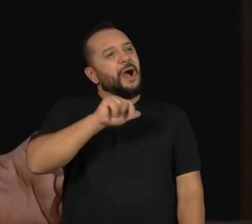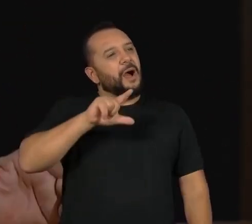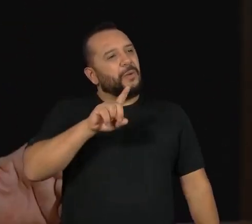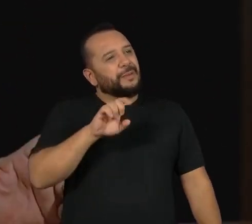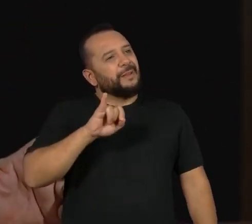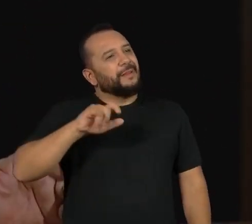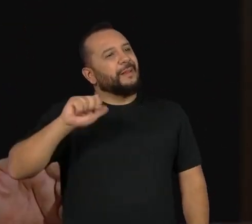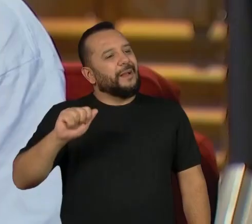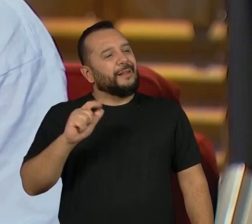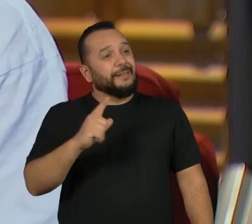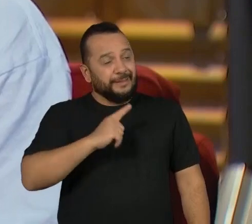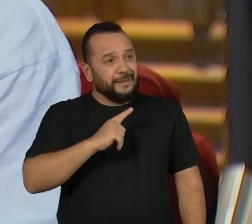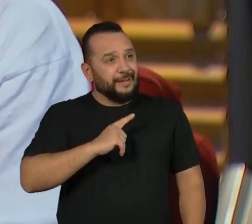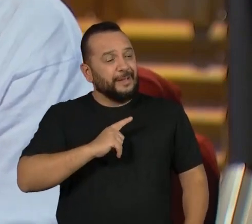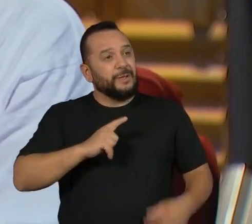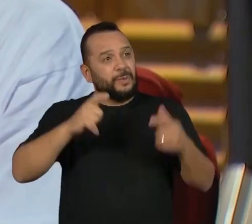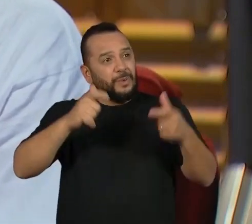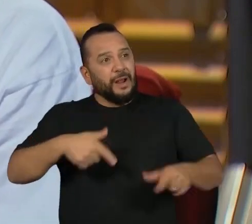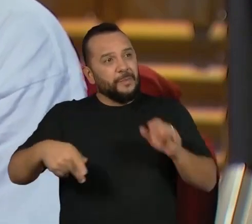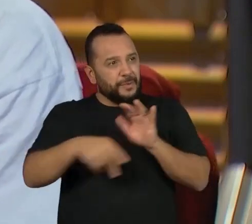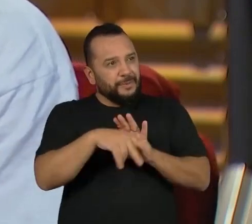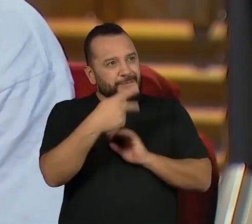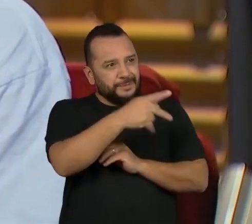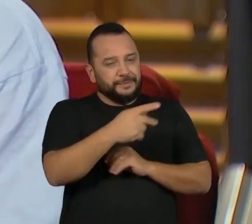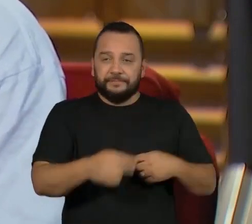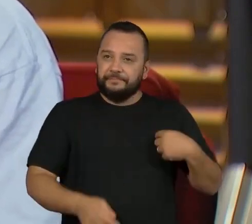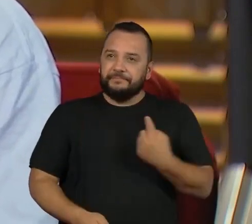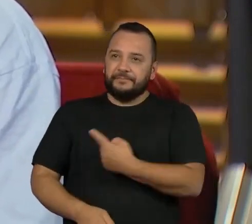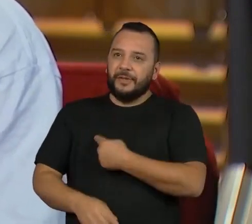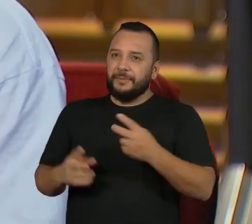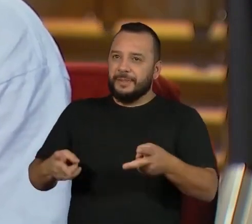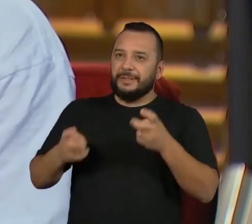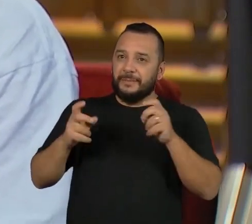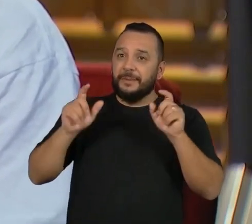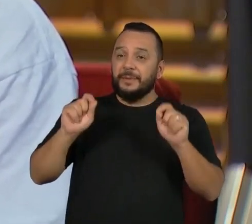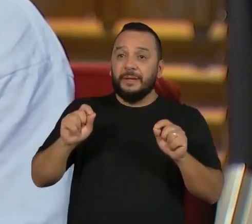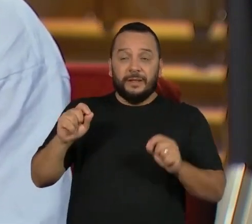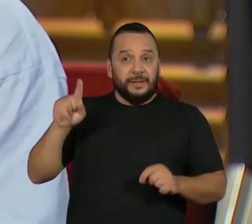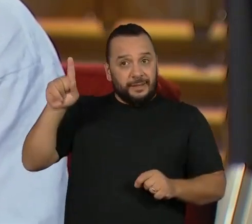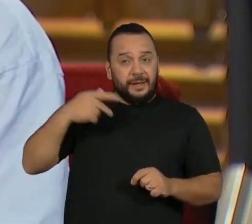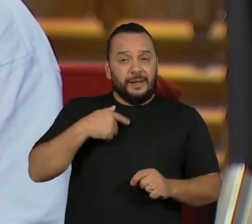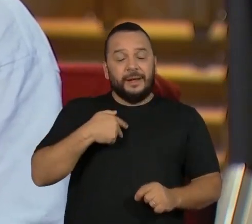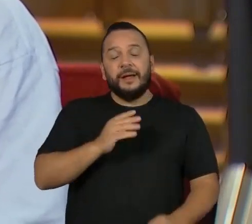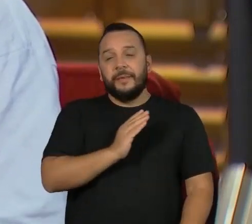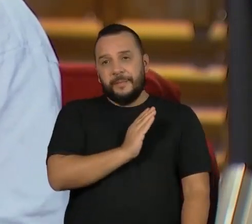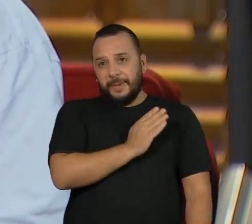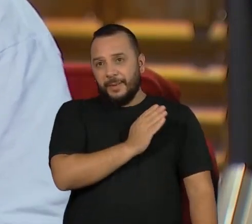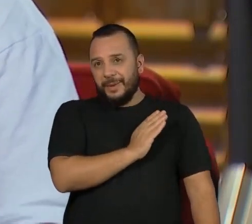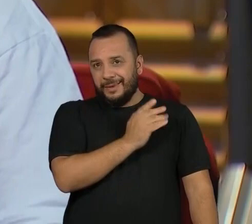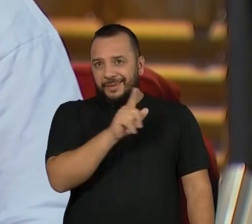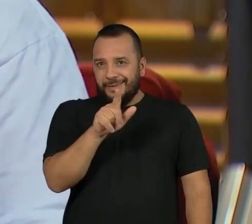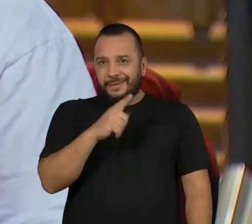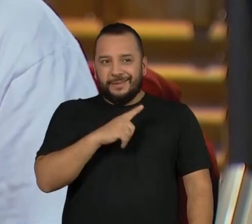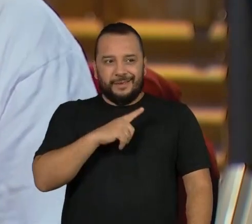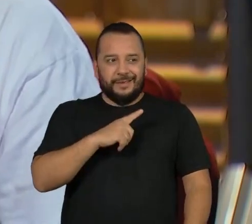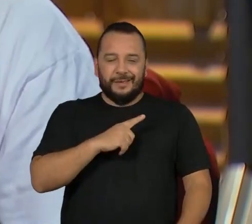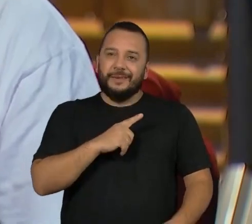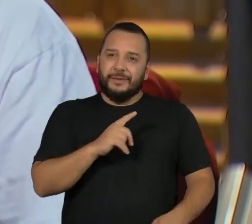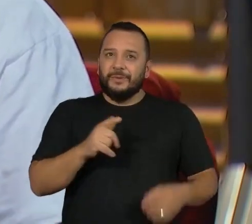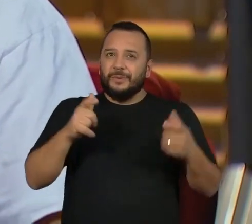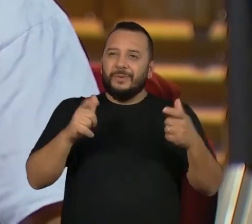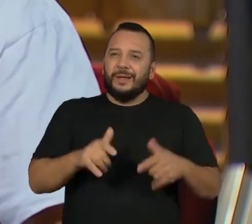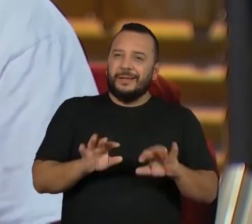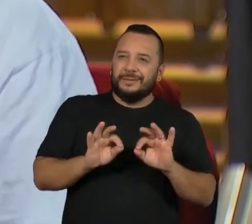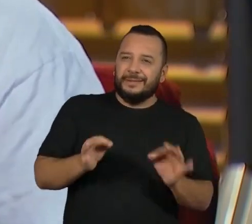essa empresa quando a gente percebeu que nós estávamos ali na região de Barueri com uma produtora numa casa numa região bem